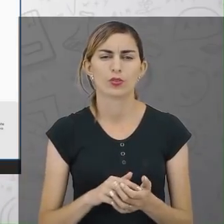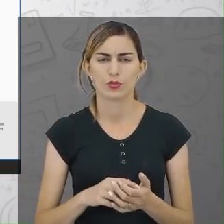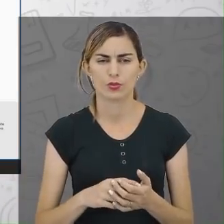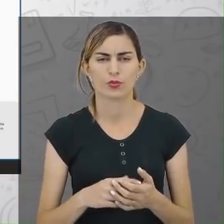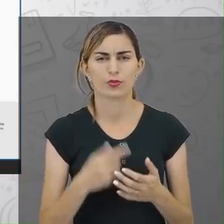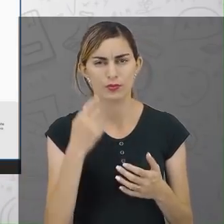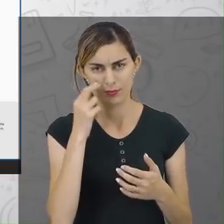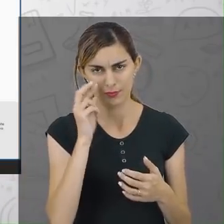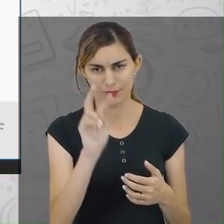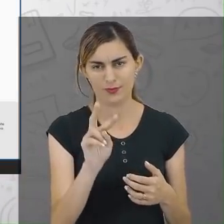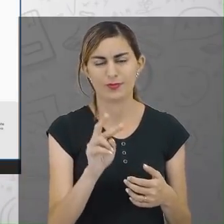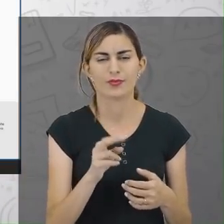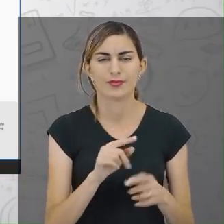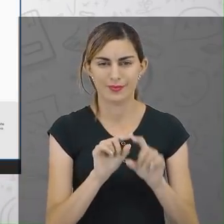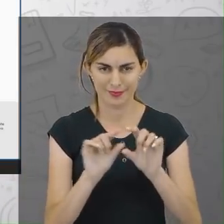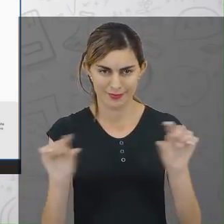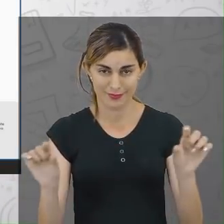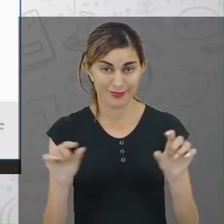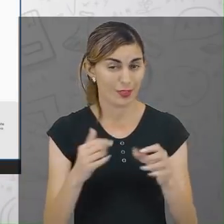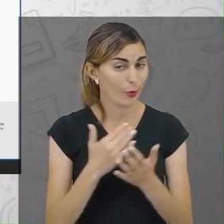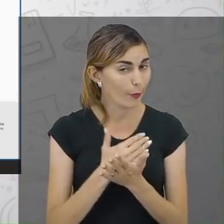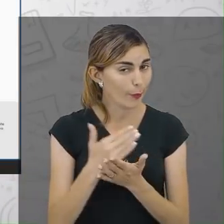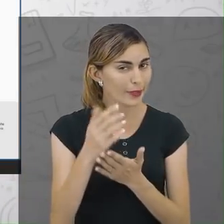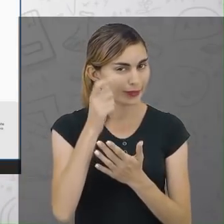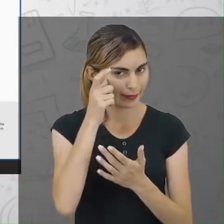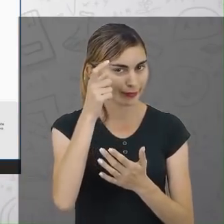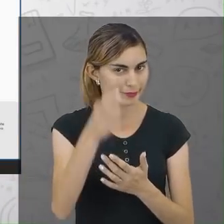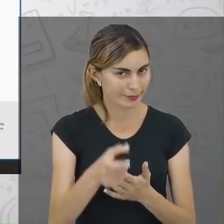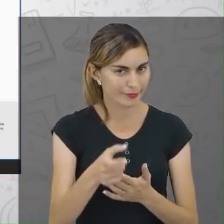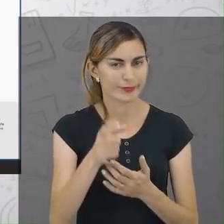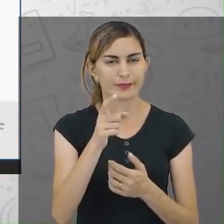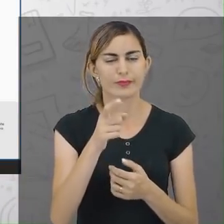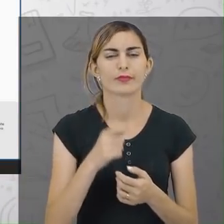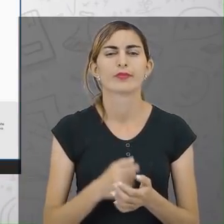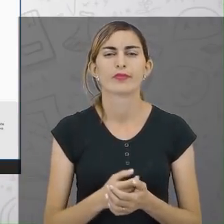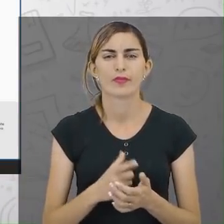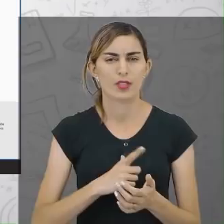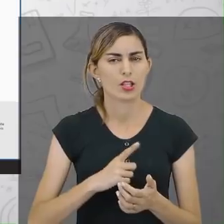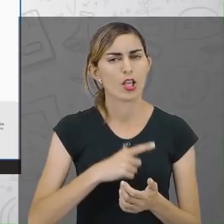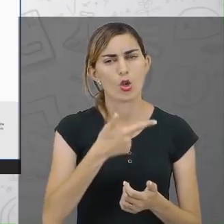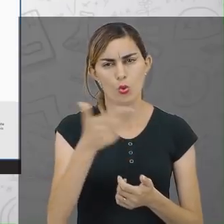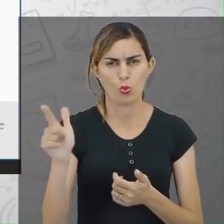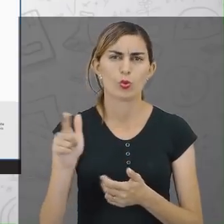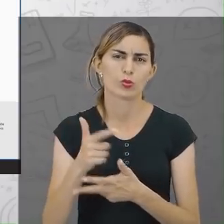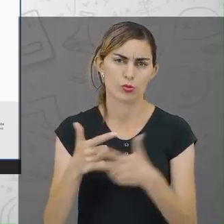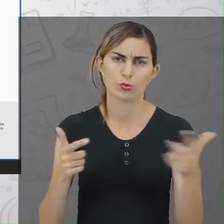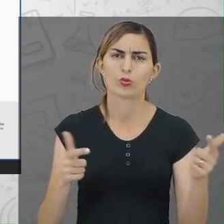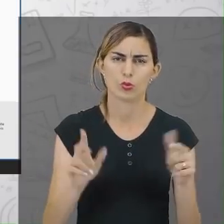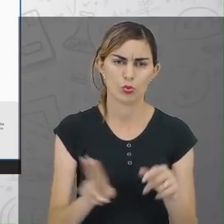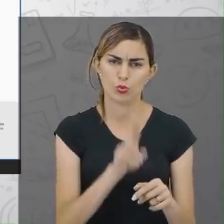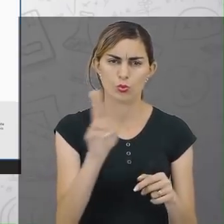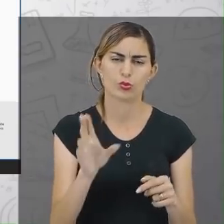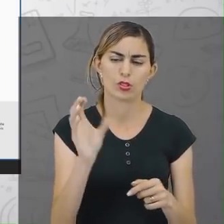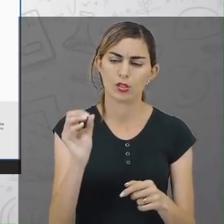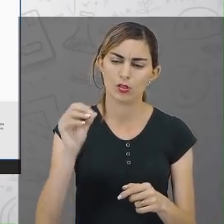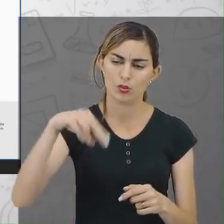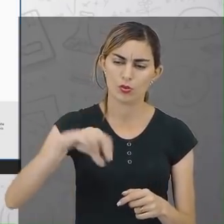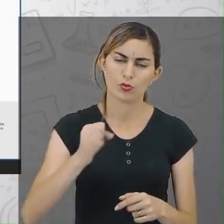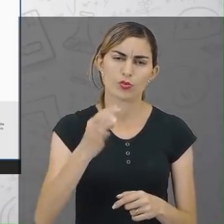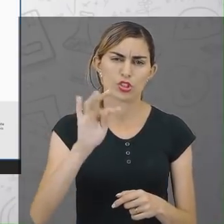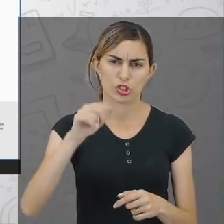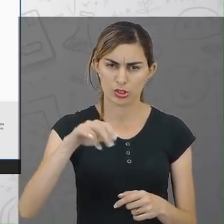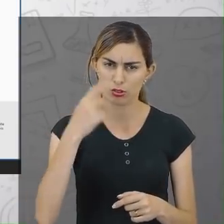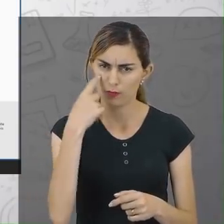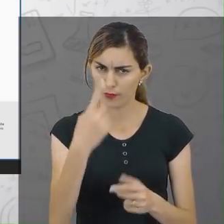28,2735. Está começando a sofisticar, né? Está começando a ficar interessante. Existem outras formas de se utilizar constante.